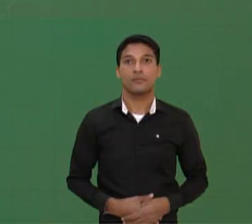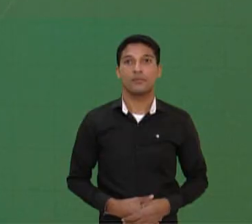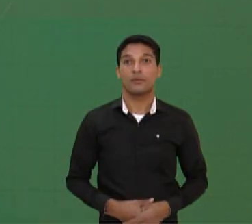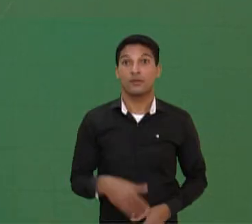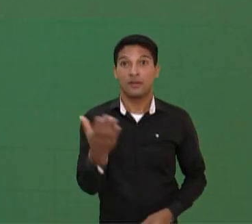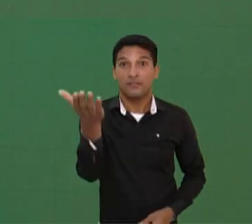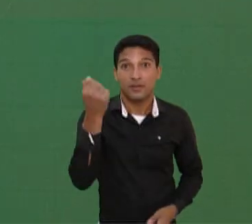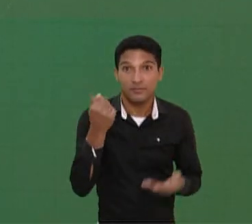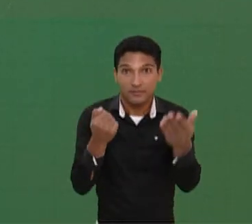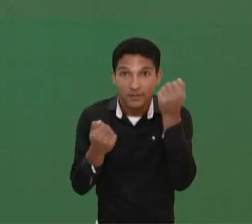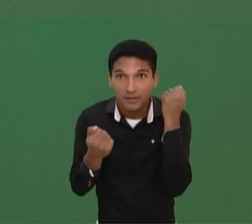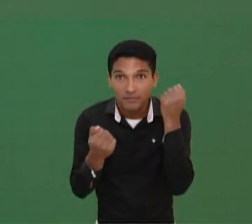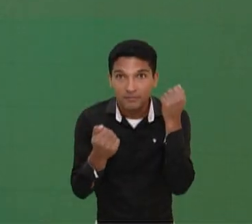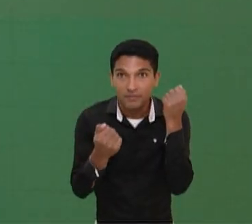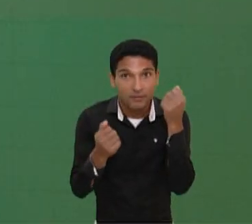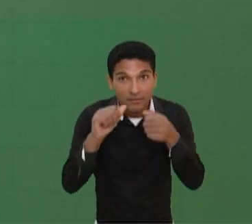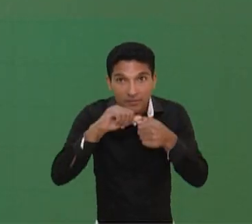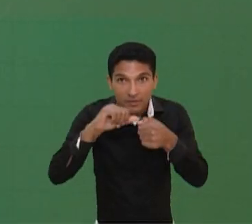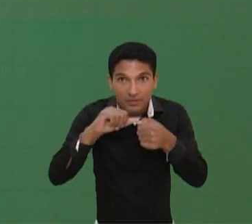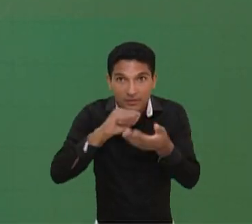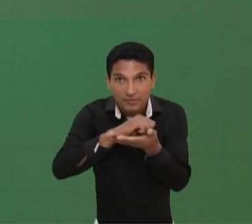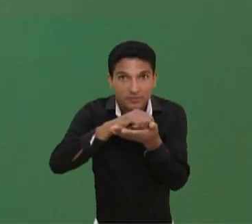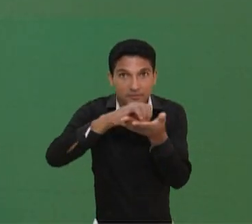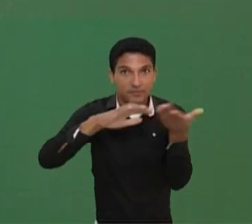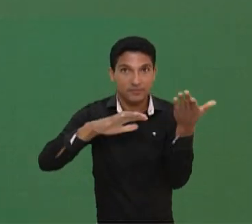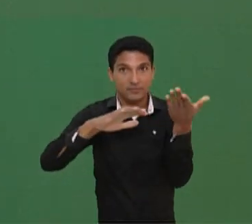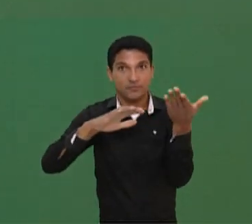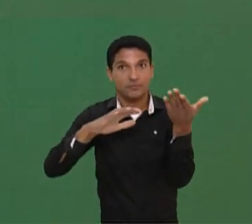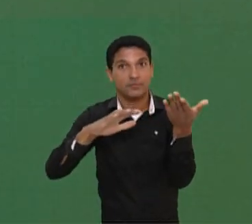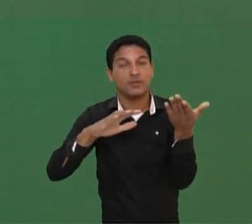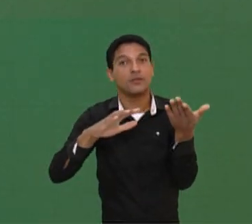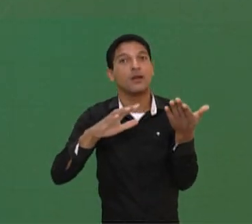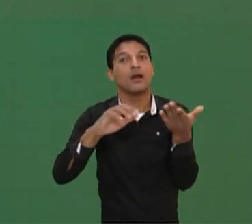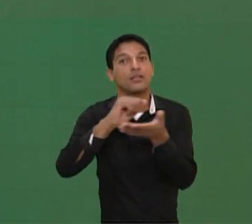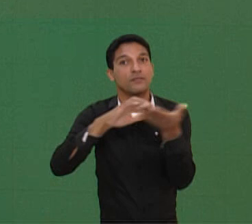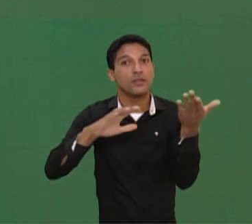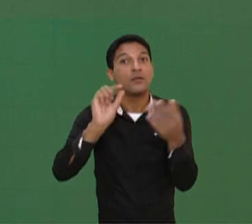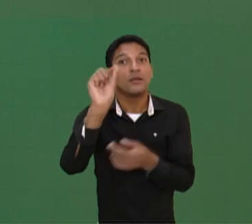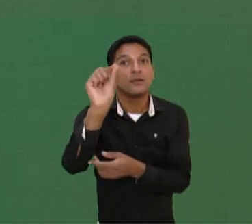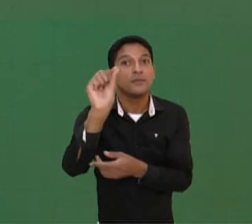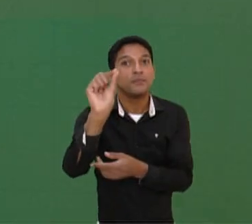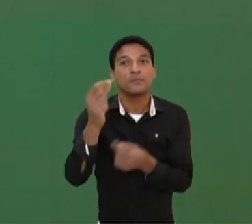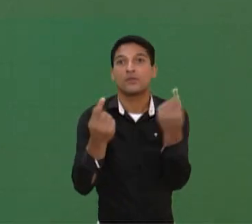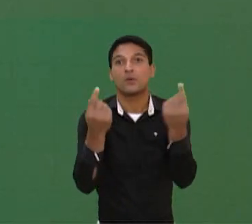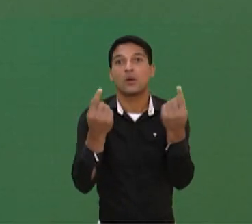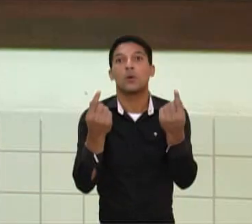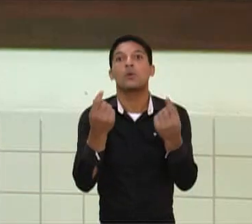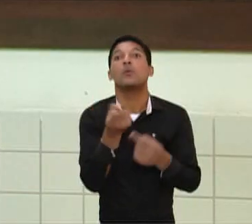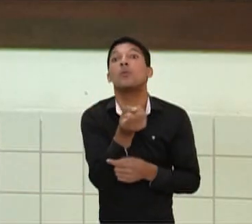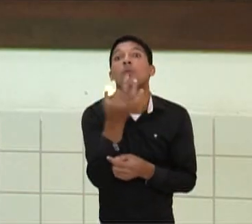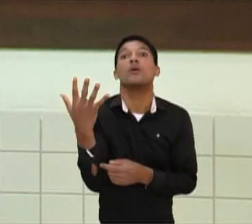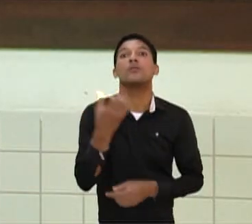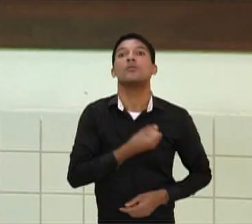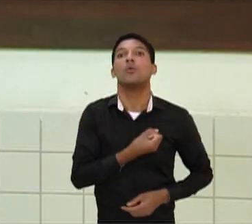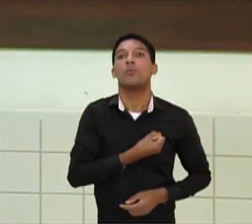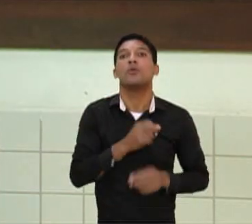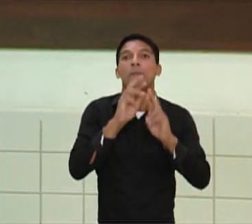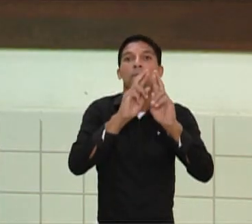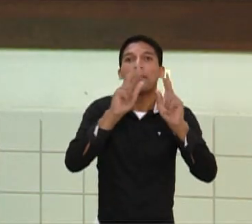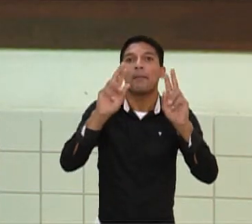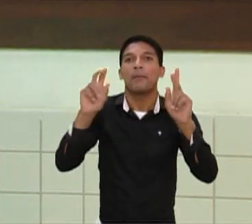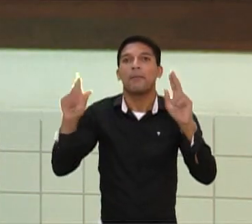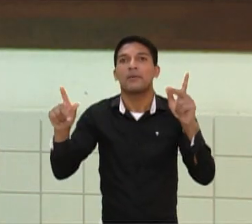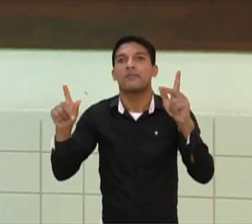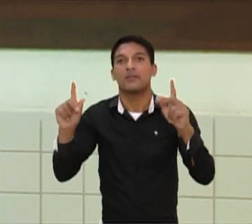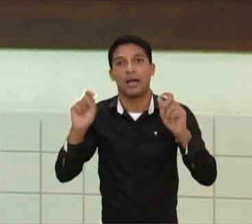Vem comigo aqui então, vamos fazer esse exercício que diz o quê? Quantos números distintos podemos formar